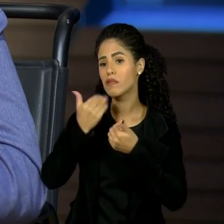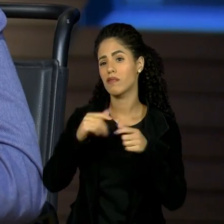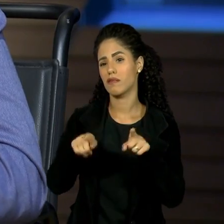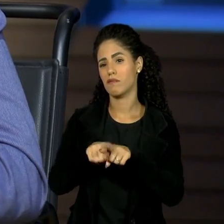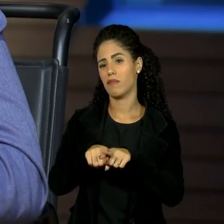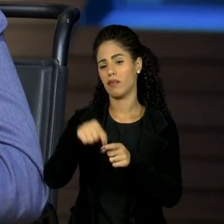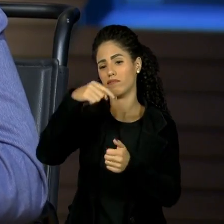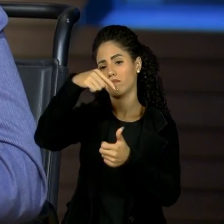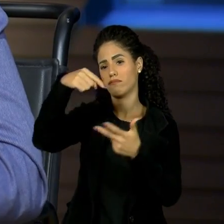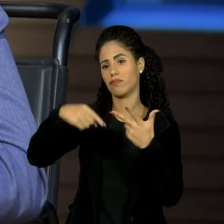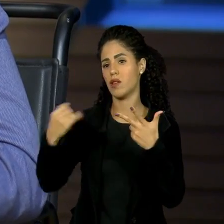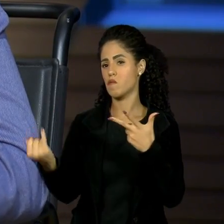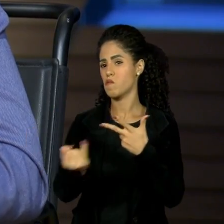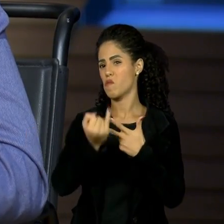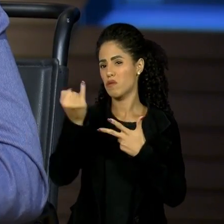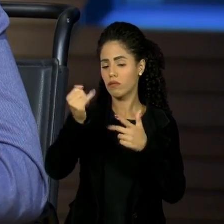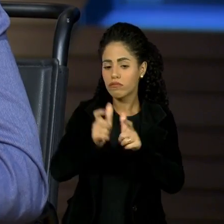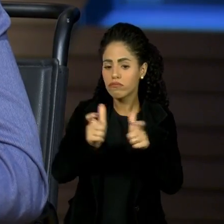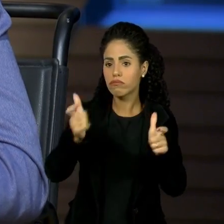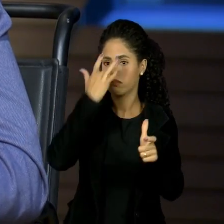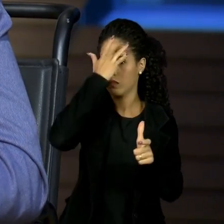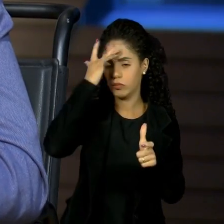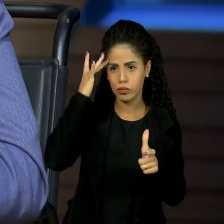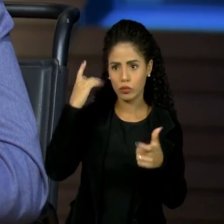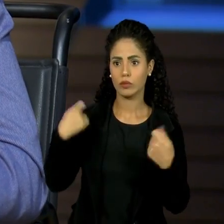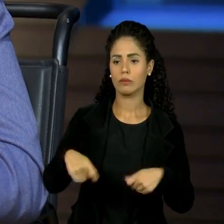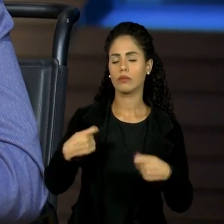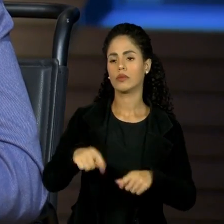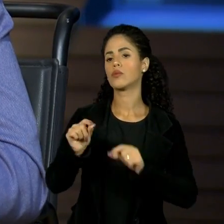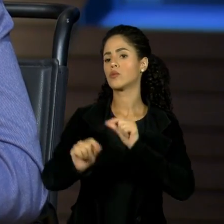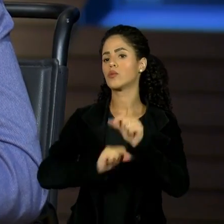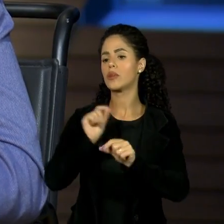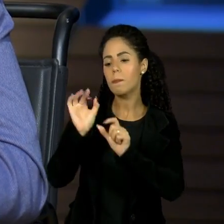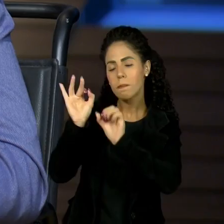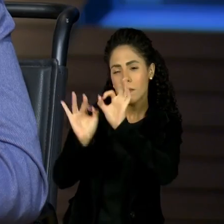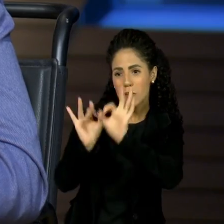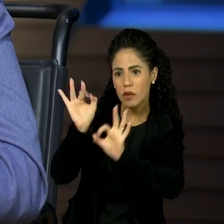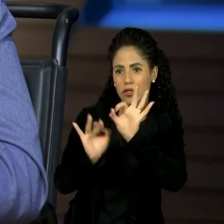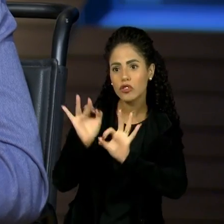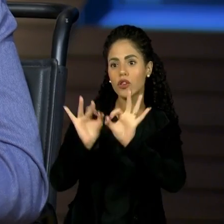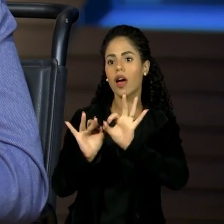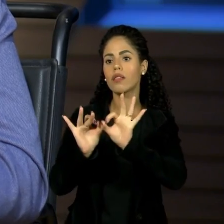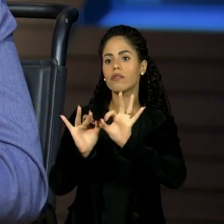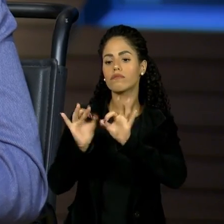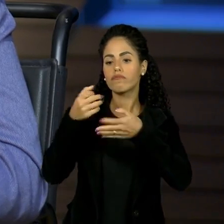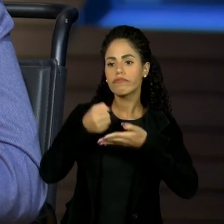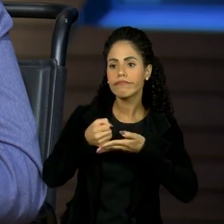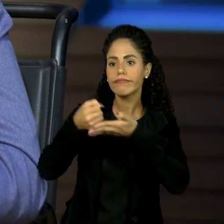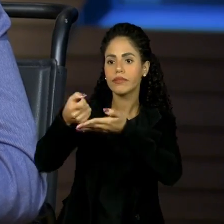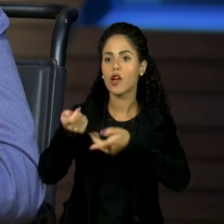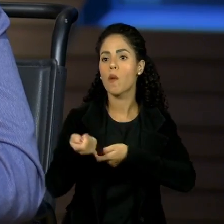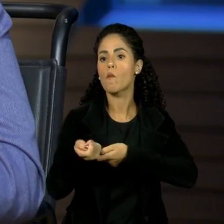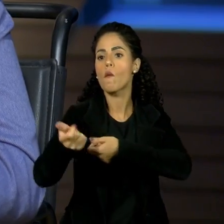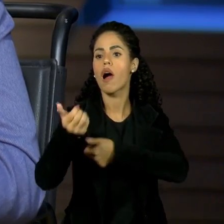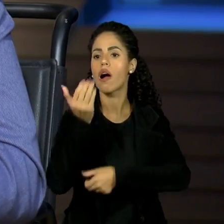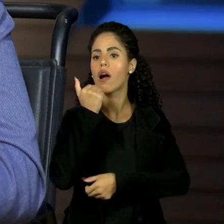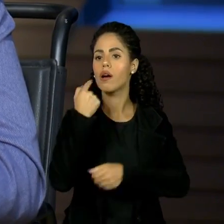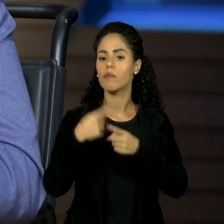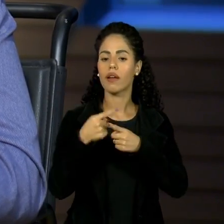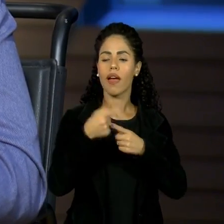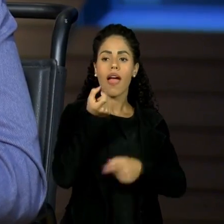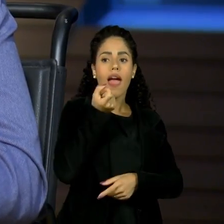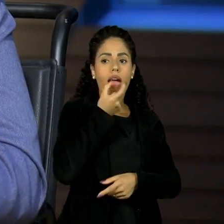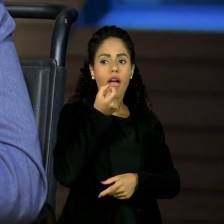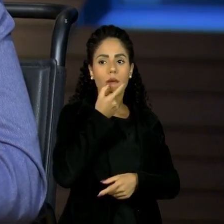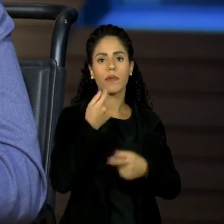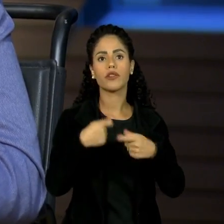temos um número gigante de pessoas que a gente precisa, no nosso projeto, doar alimento, porque ele toma medicamento que precisa